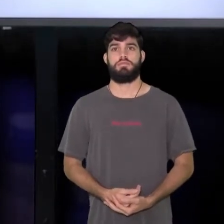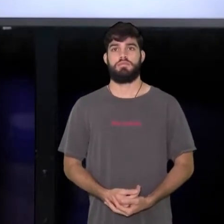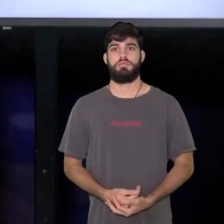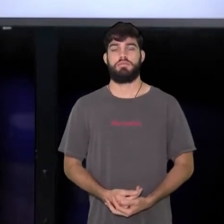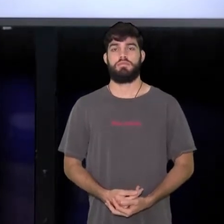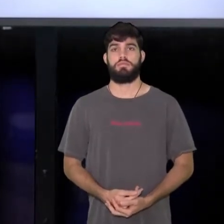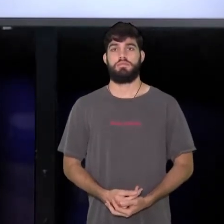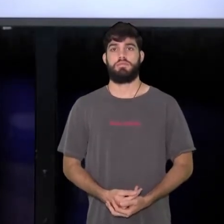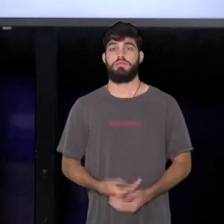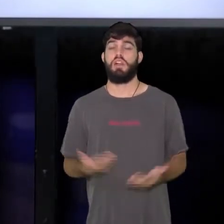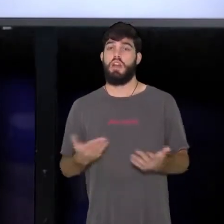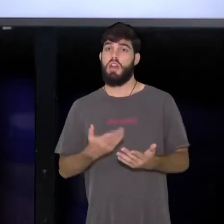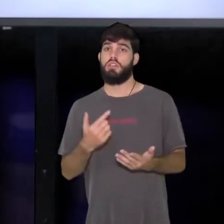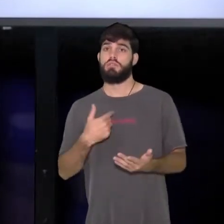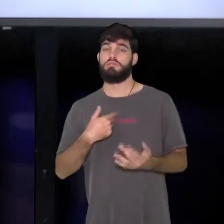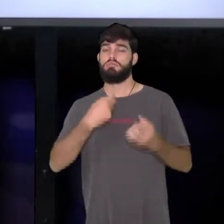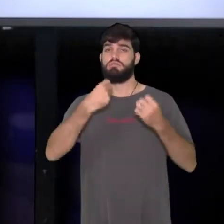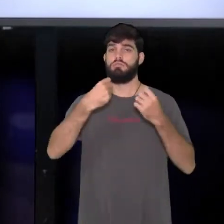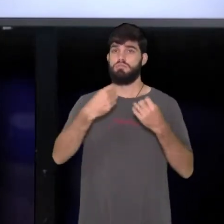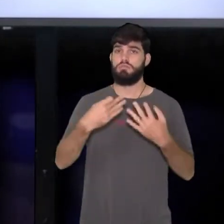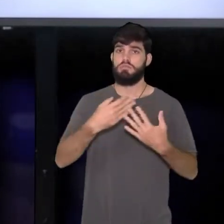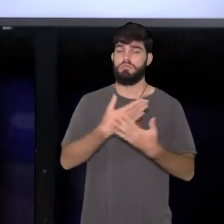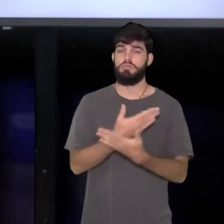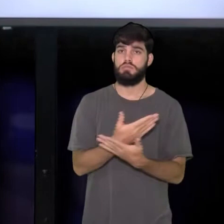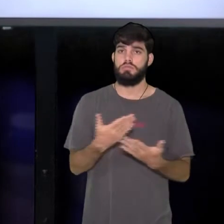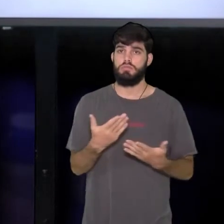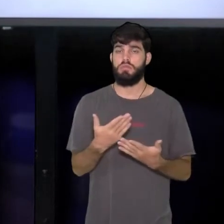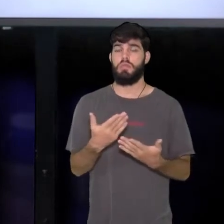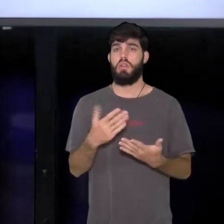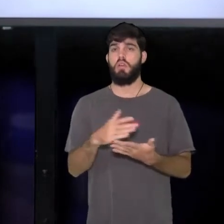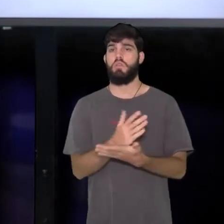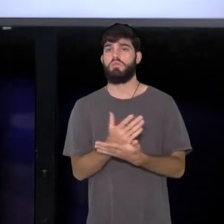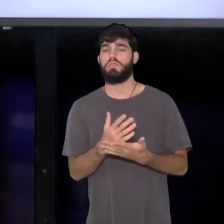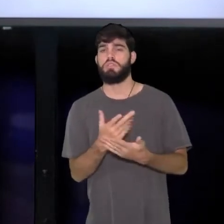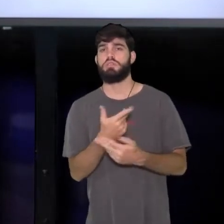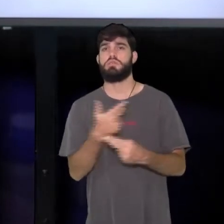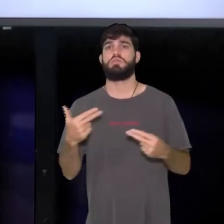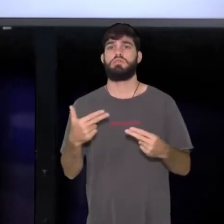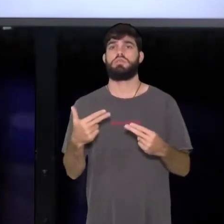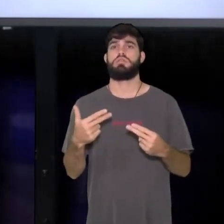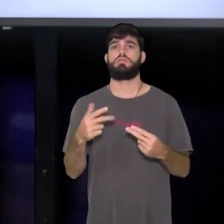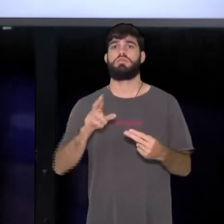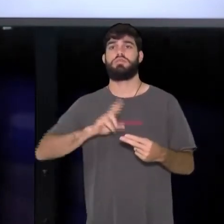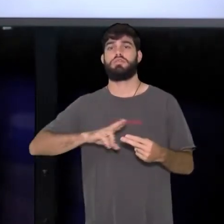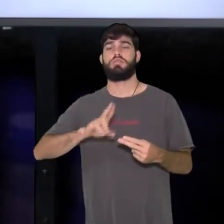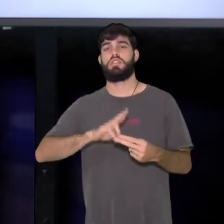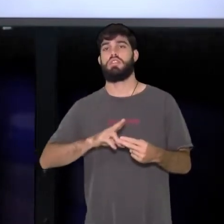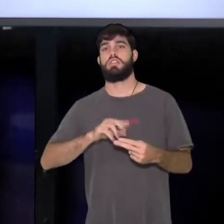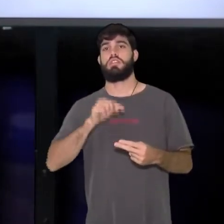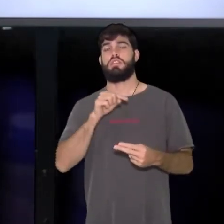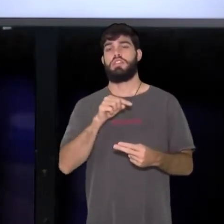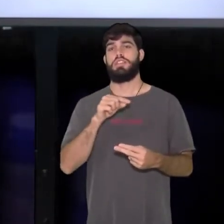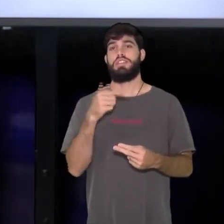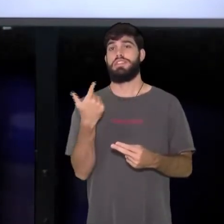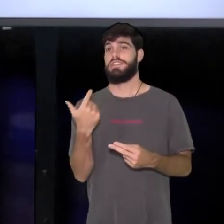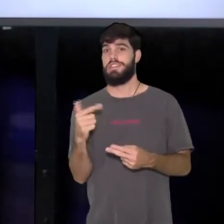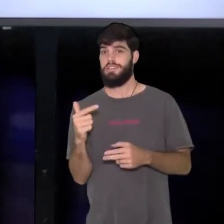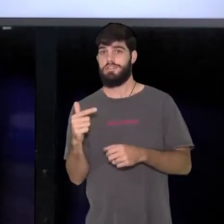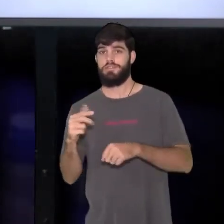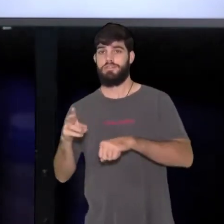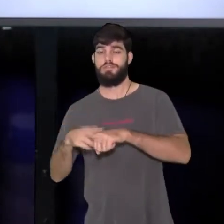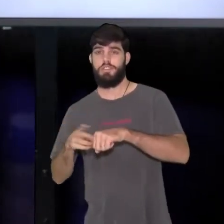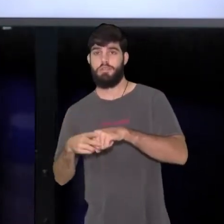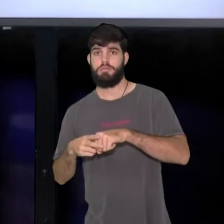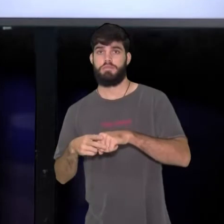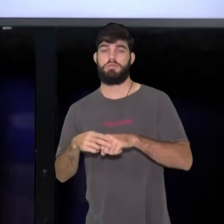E agora eu trago para vocês algumas questões que vão utilizar os elementos não verbais, vão utilizar os elementos